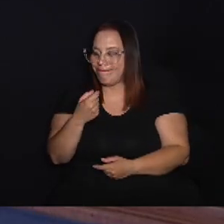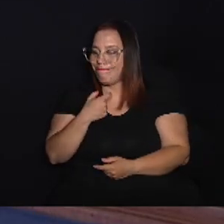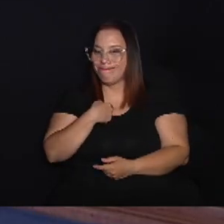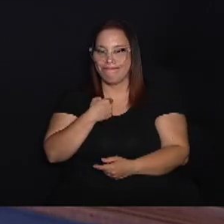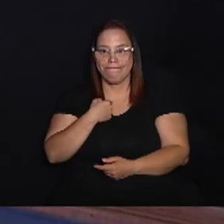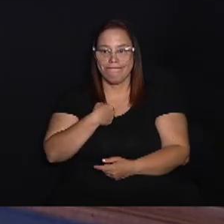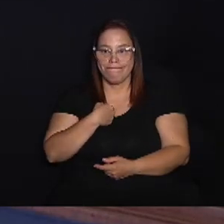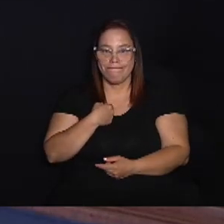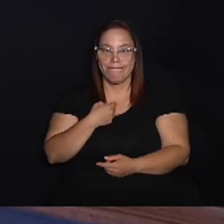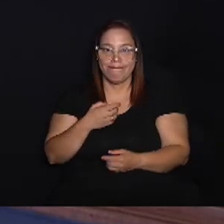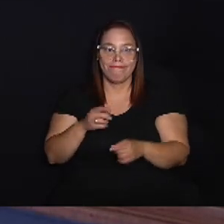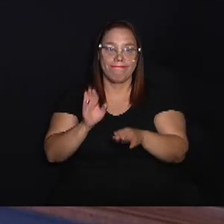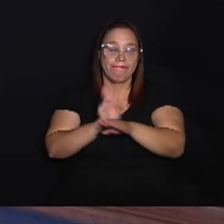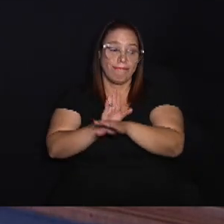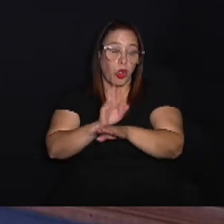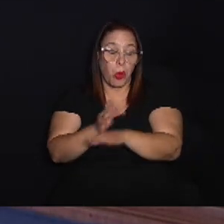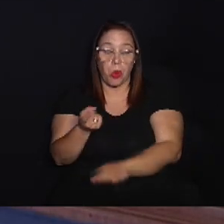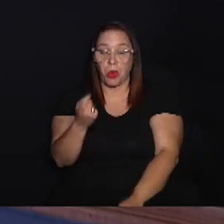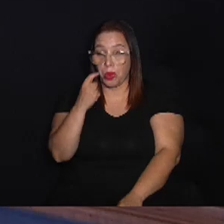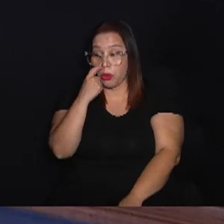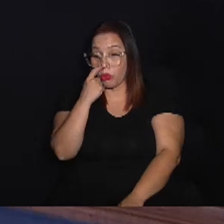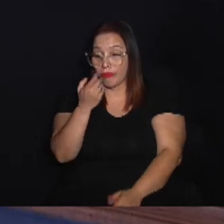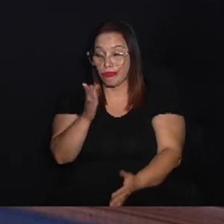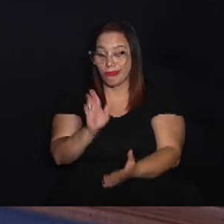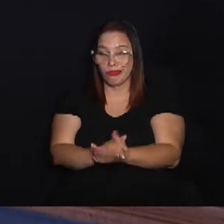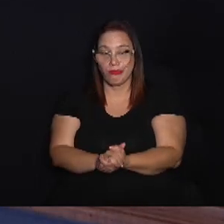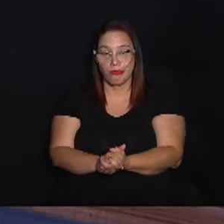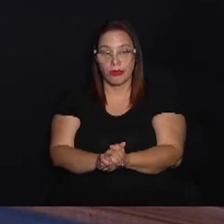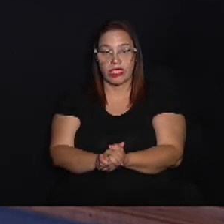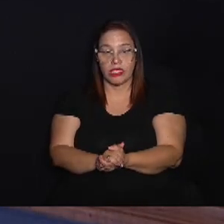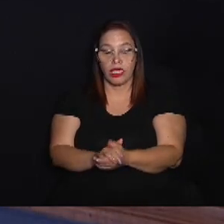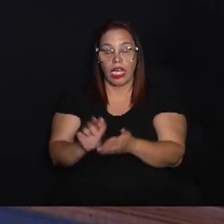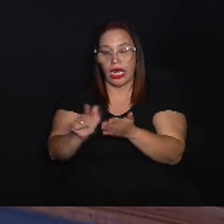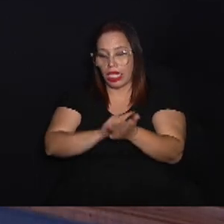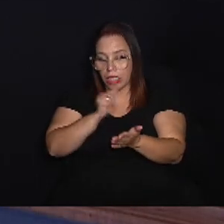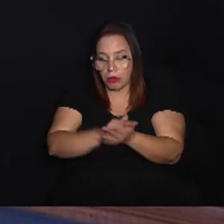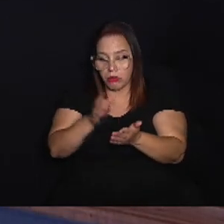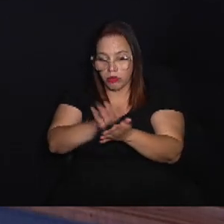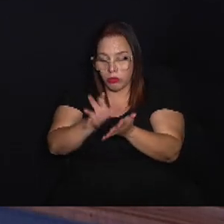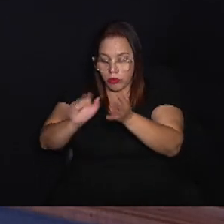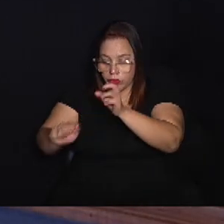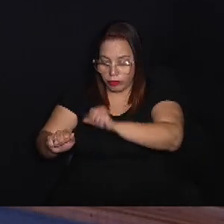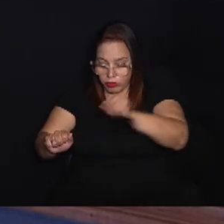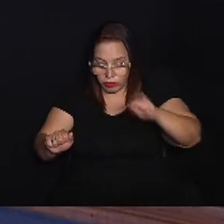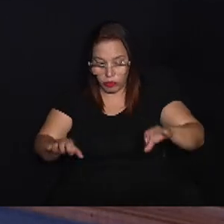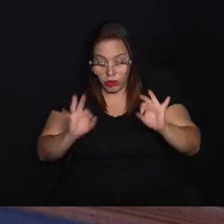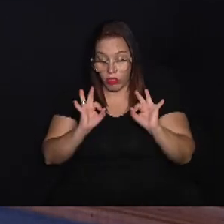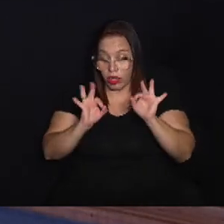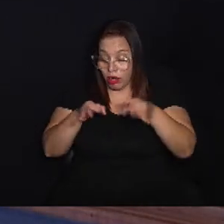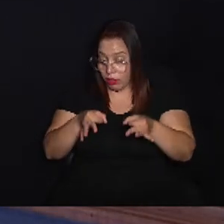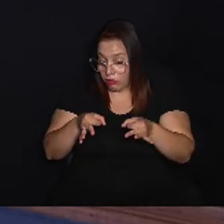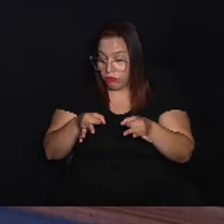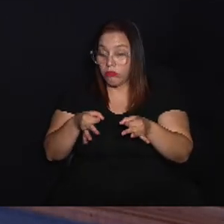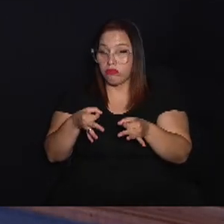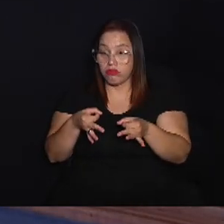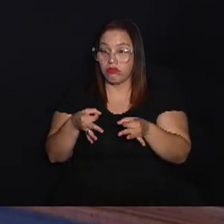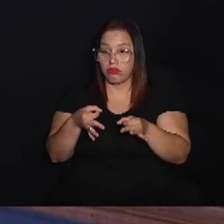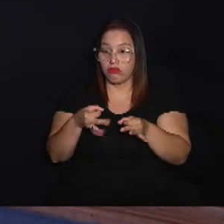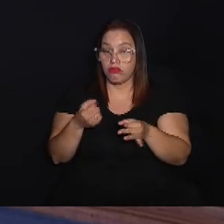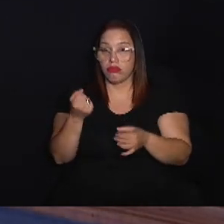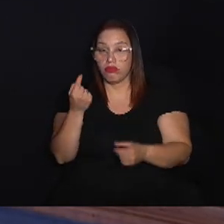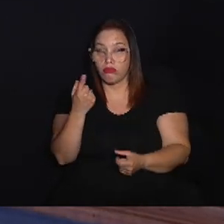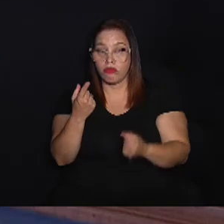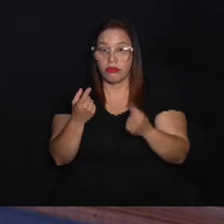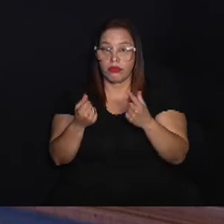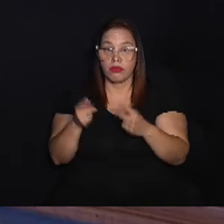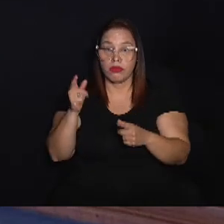parte, não cuida do nosso lixo, não deixa ele limpinho, separado e faz a destinação, algumas